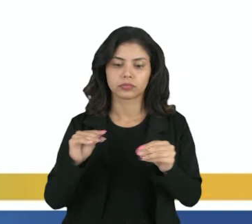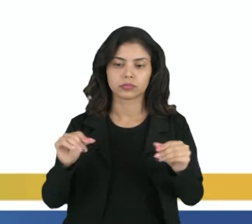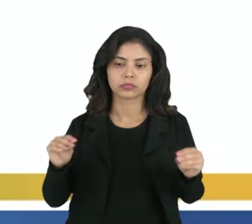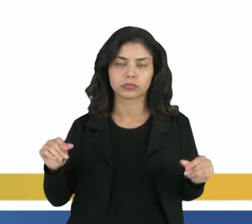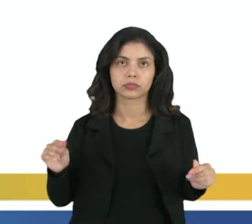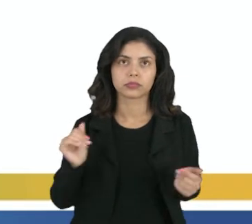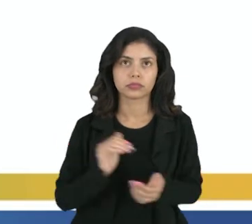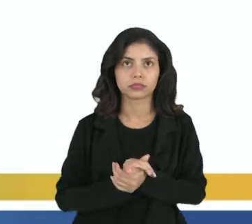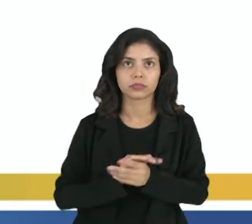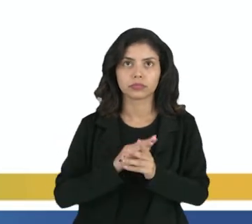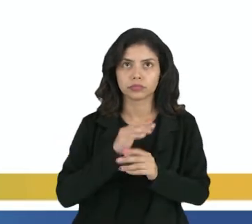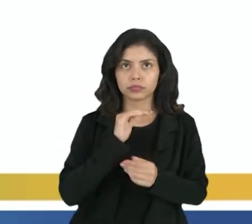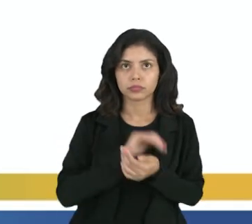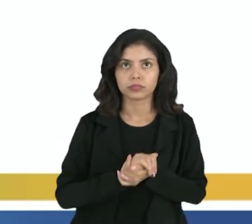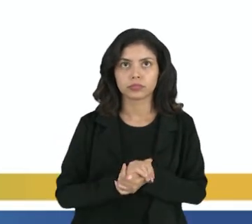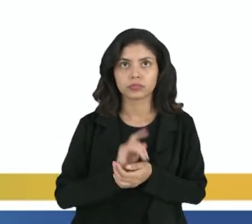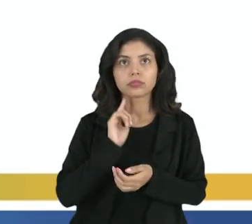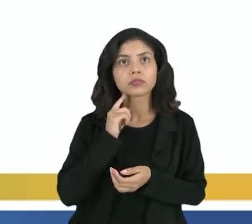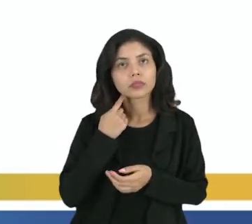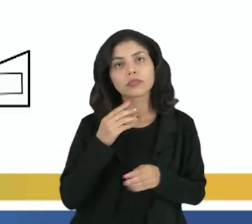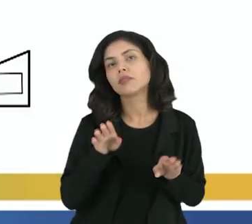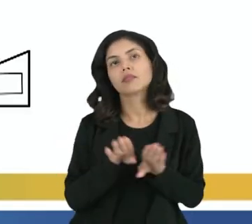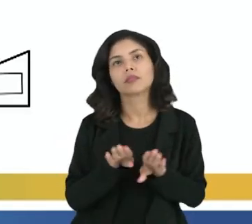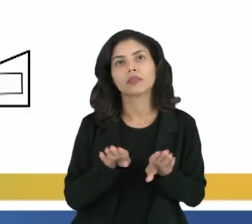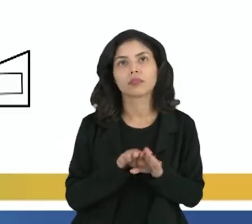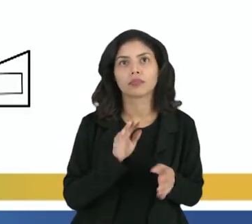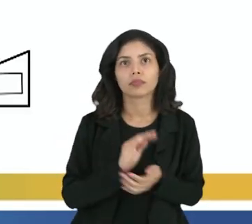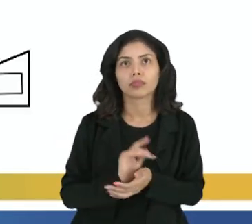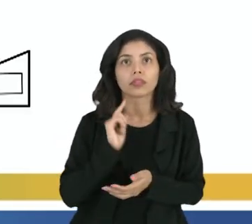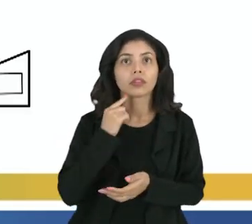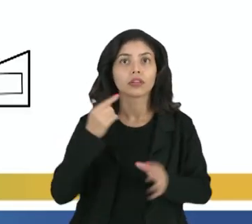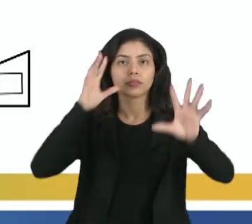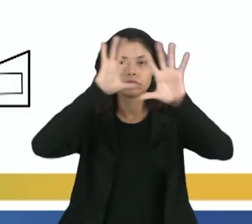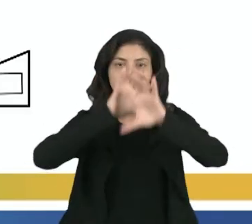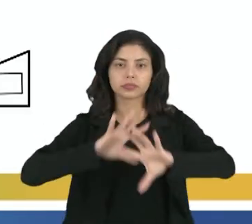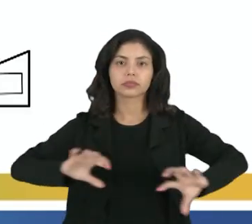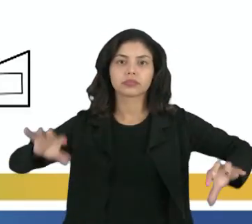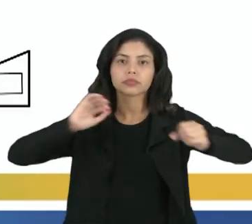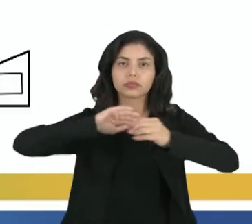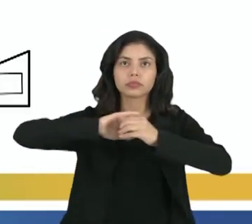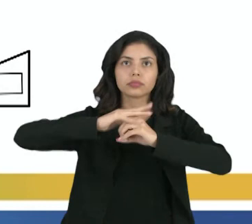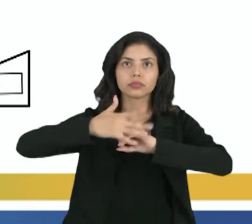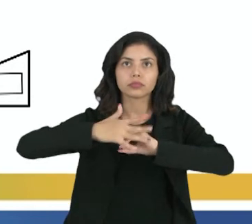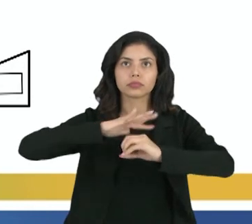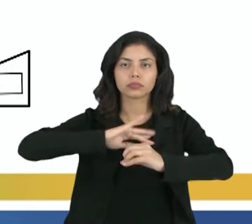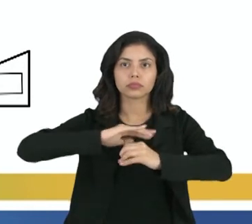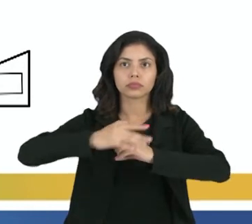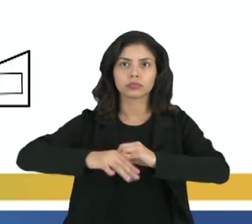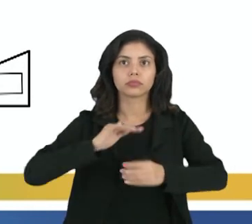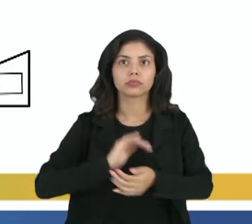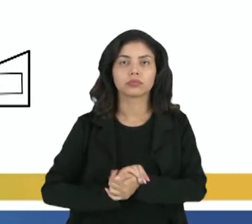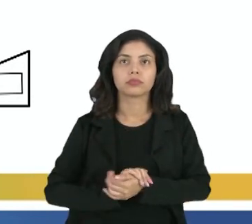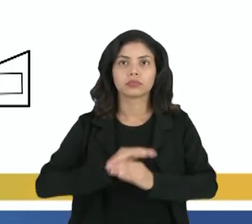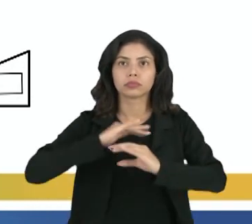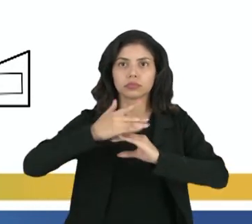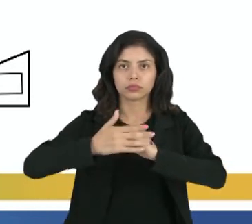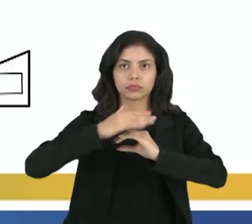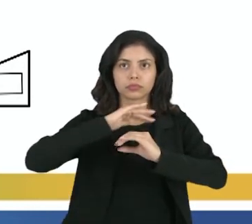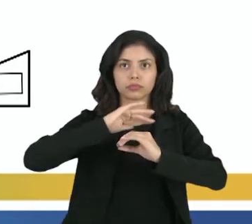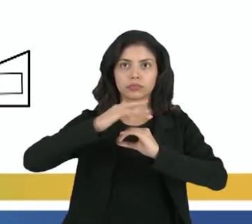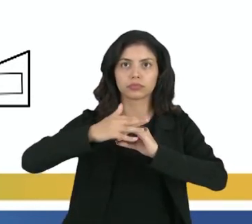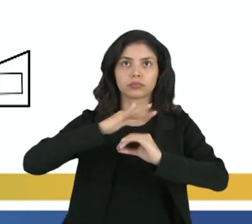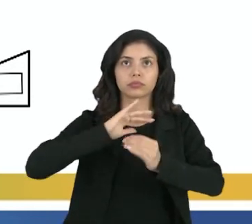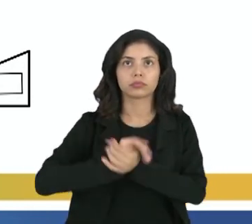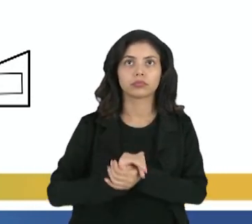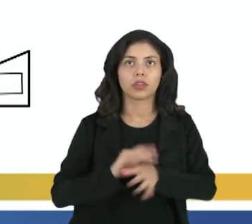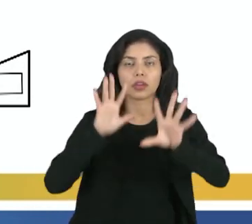solo, através dos lixos também. E temos a poluição atmosférica, a poluição do ar, que